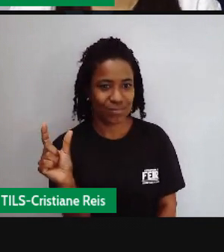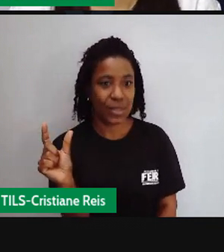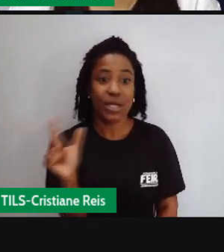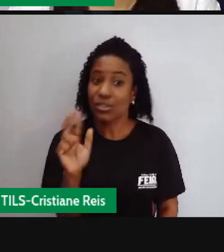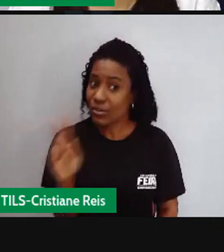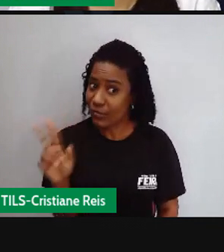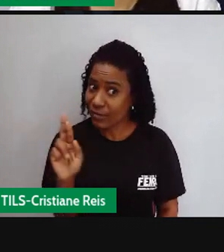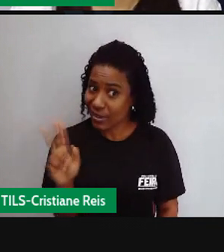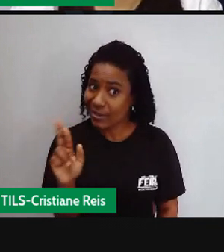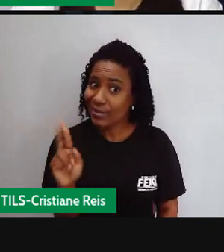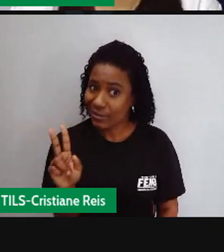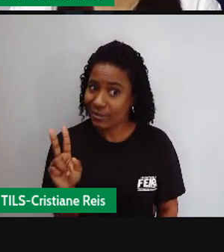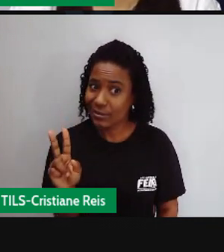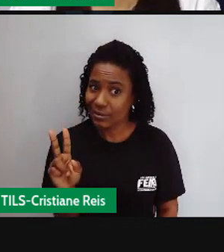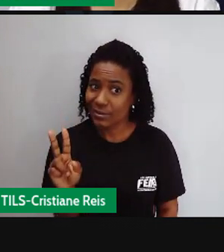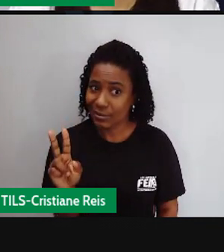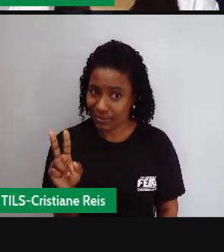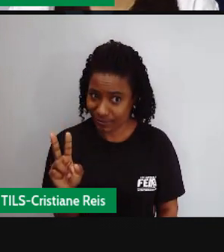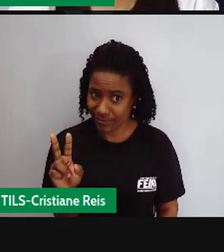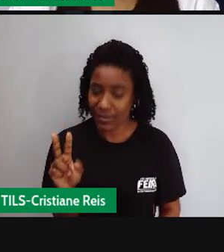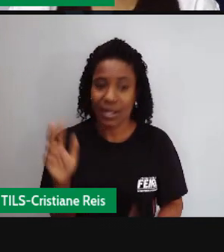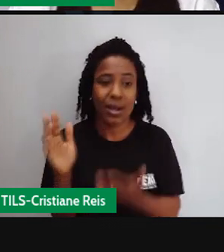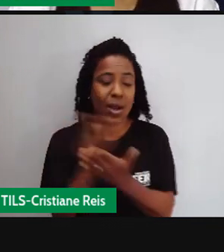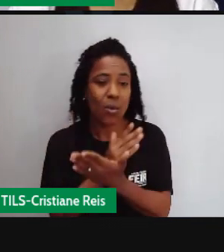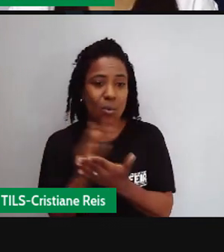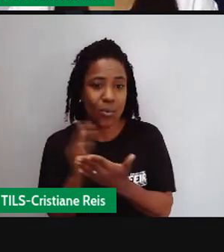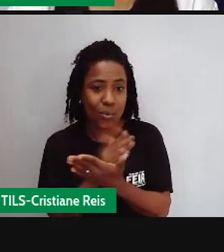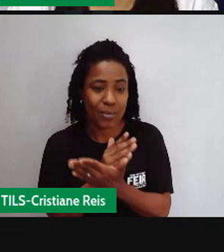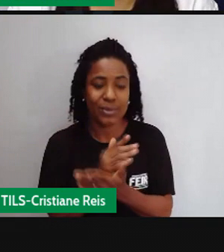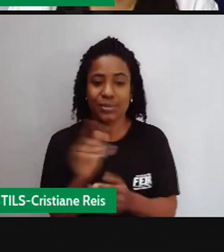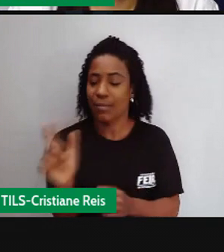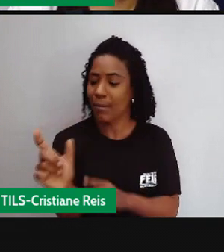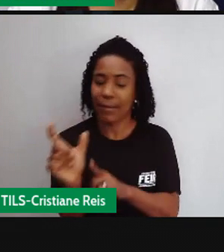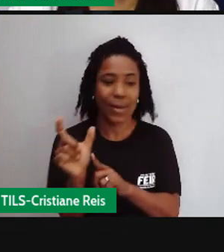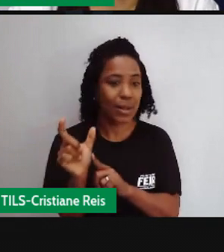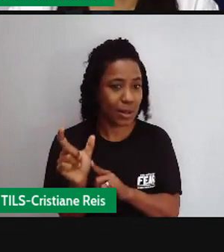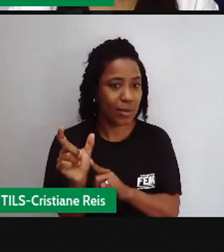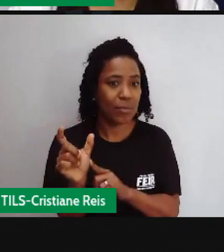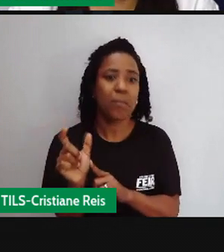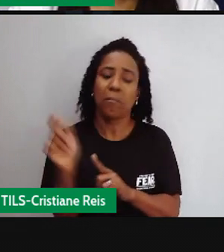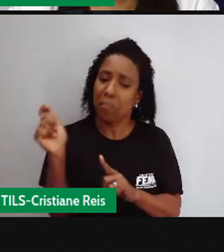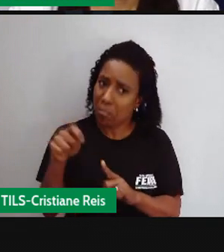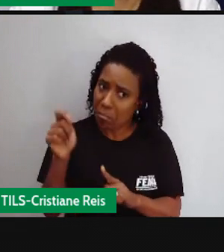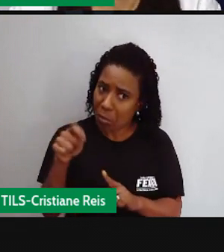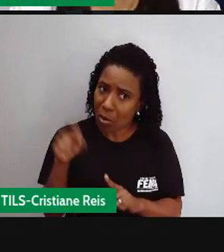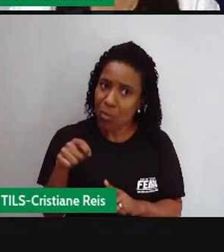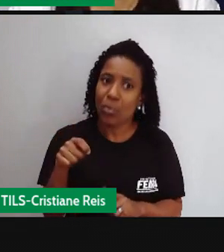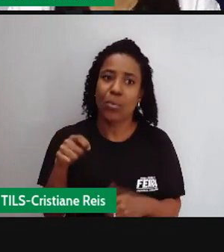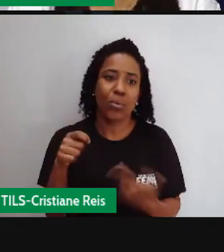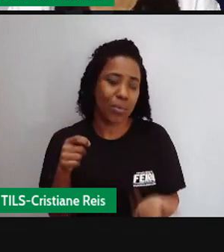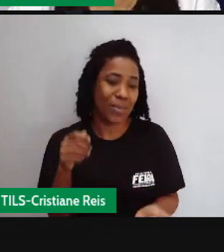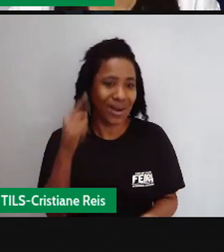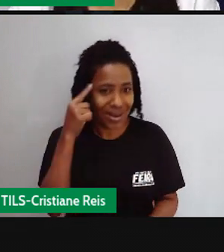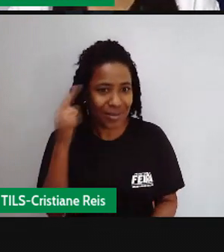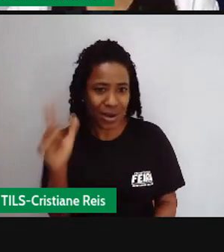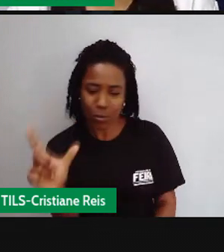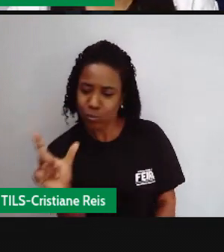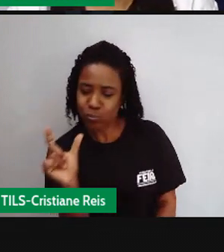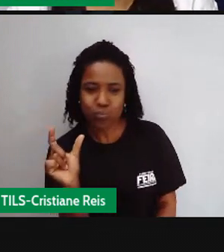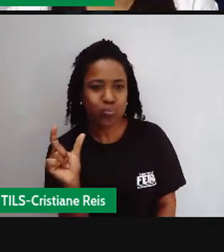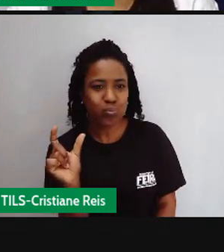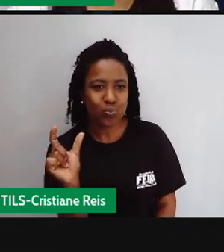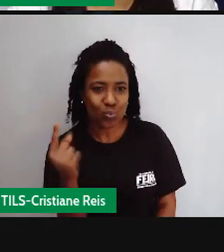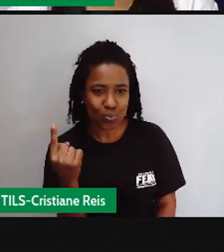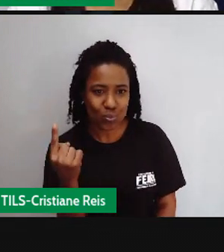que existem aí algumas palavras que podem receber sim, como baú, não é? Que termina em